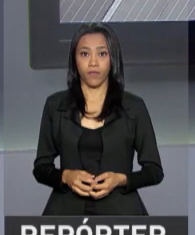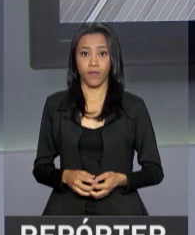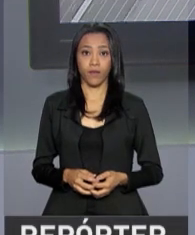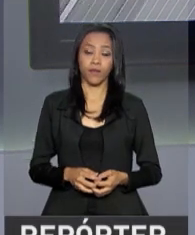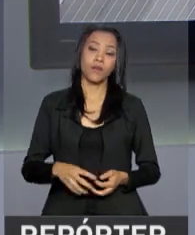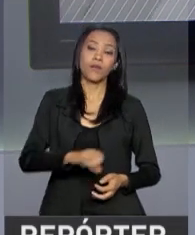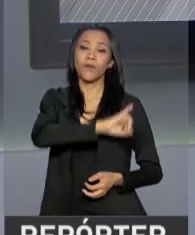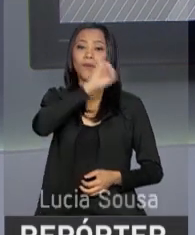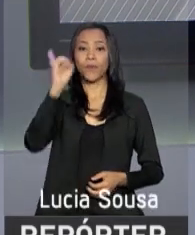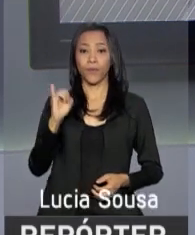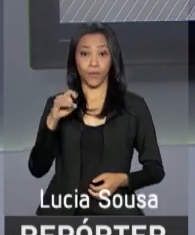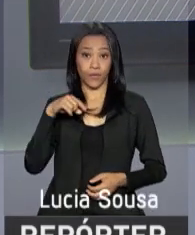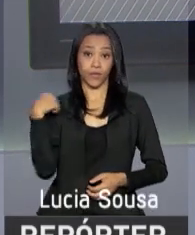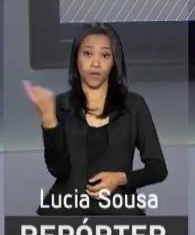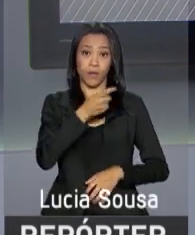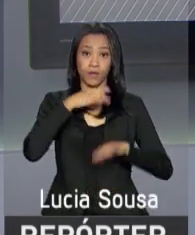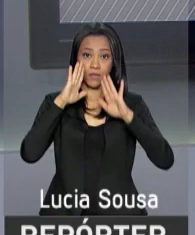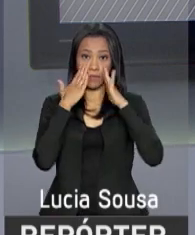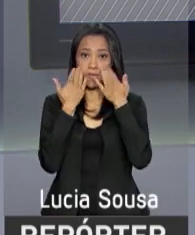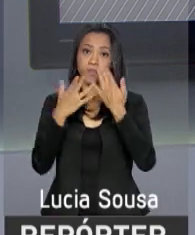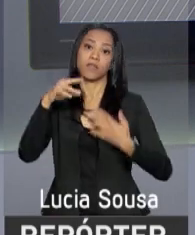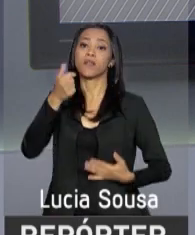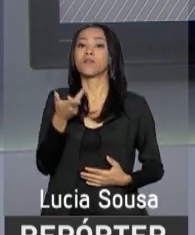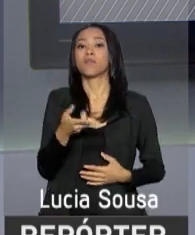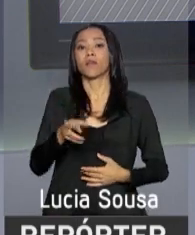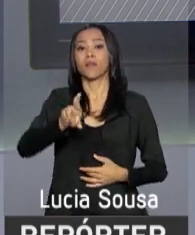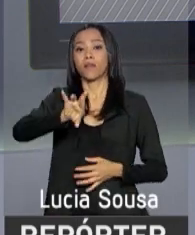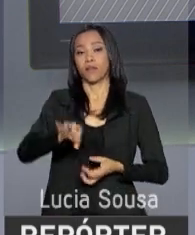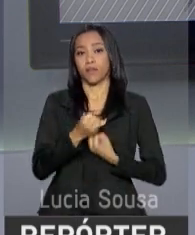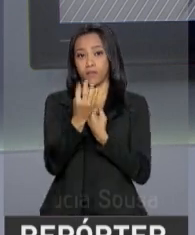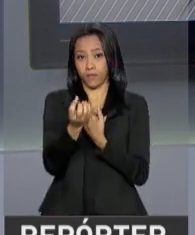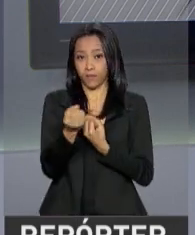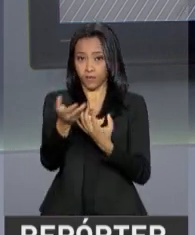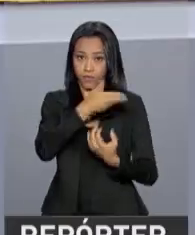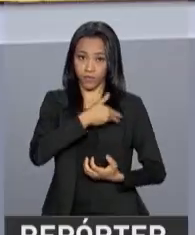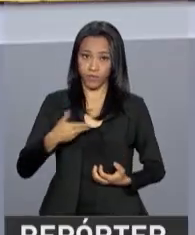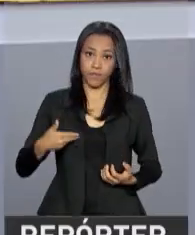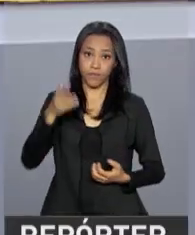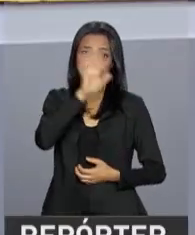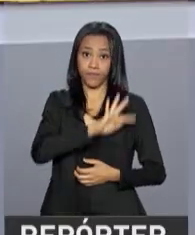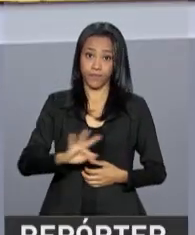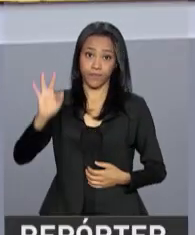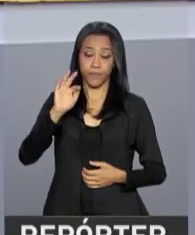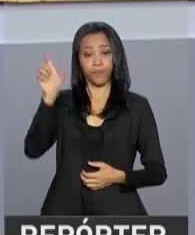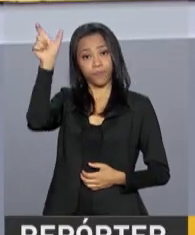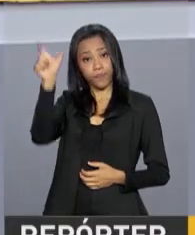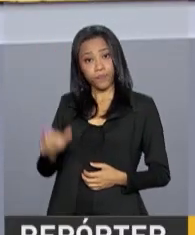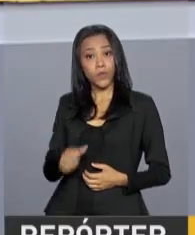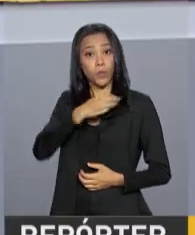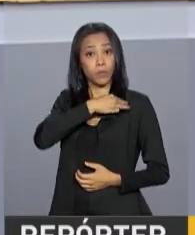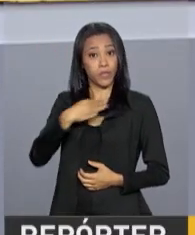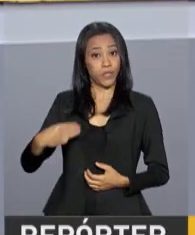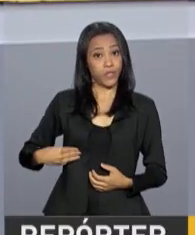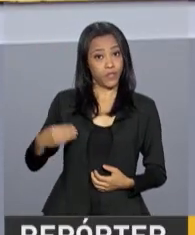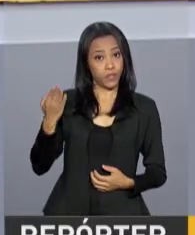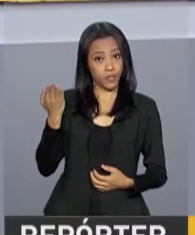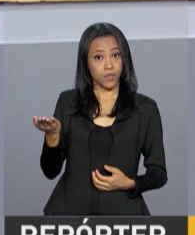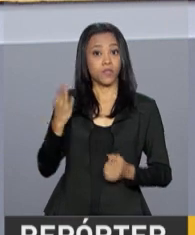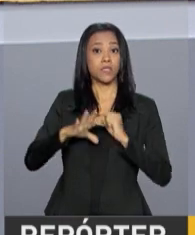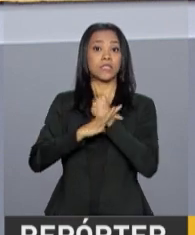lá no ar o repórter nbr as notícias do governo federal o ministro extraordinário da segurança